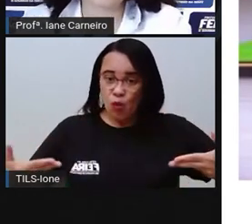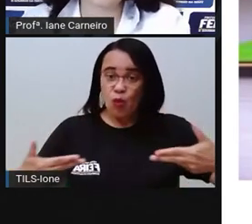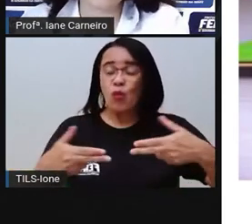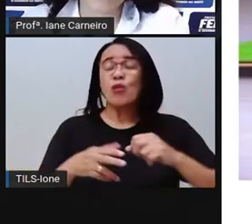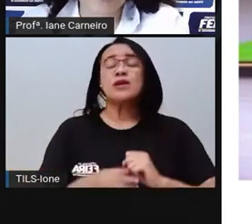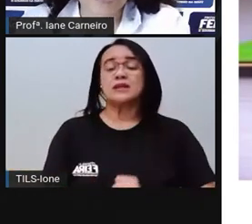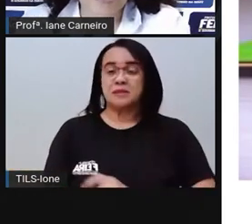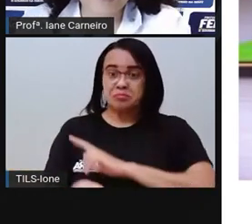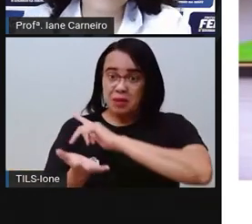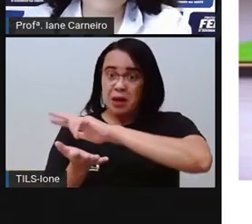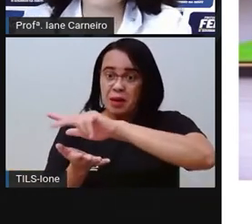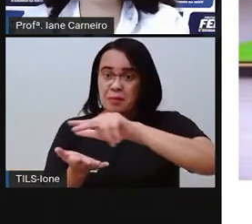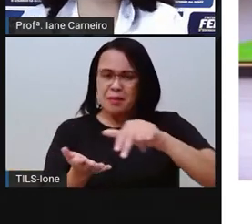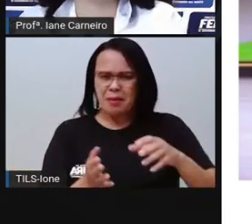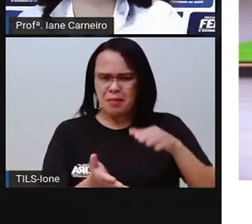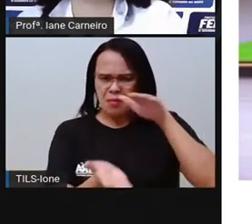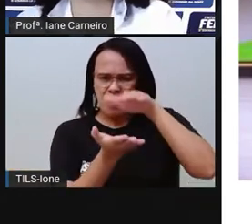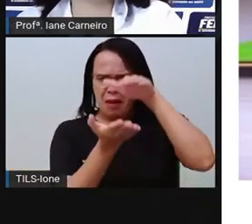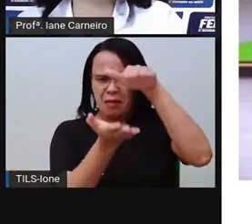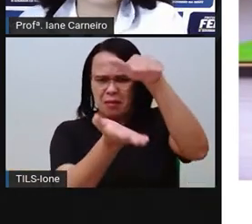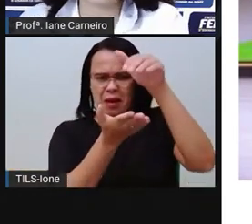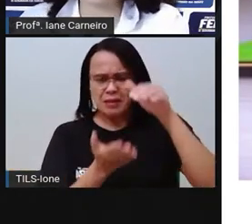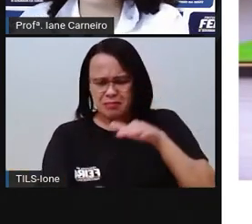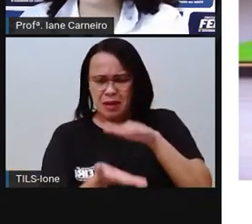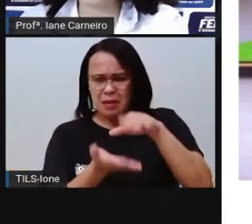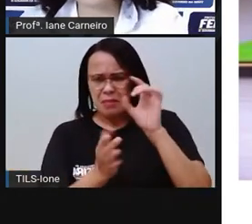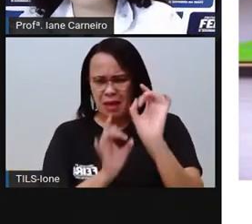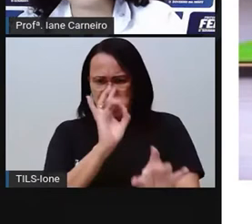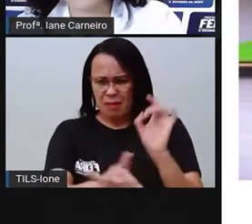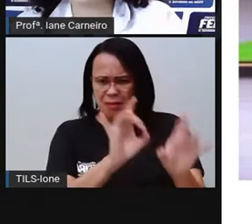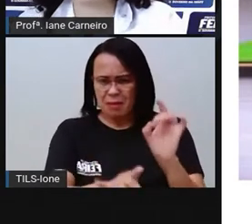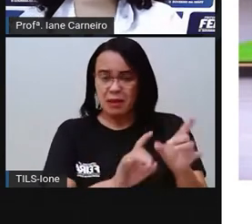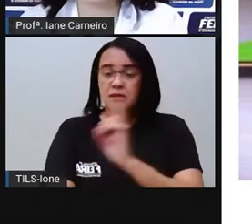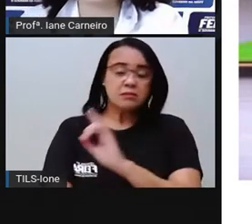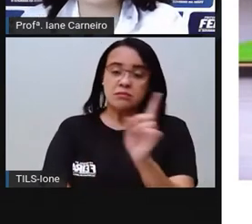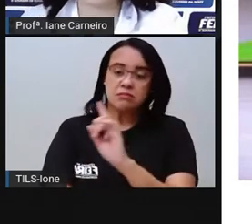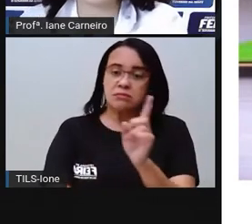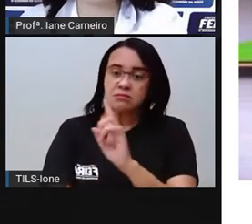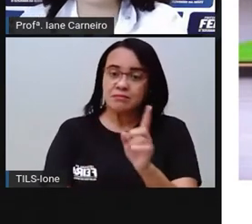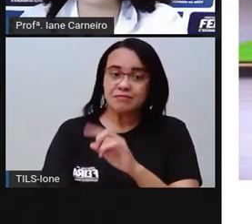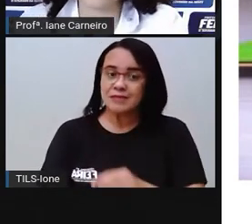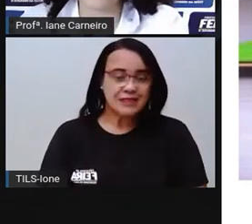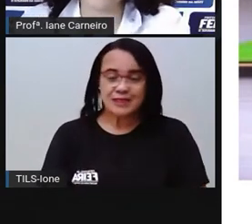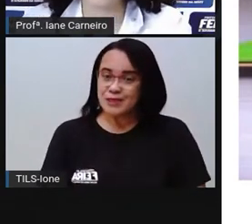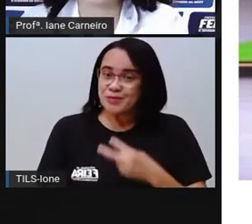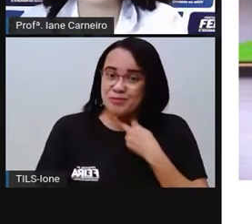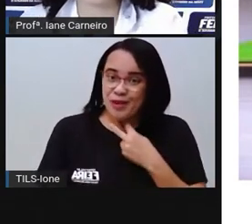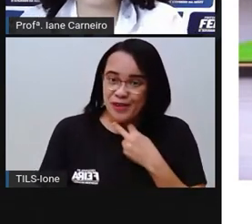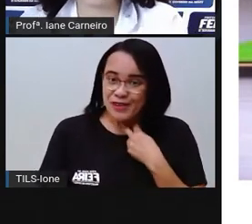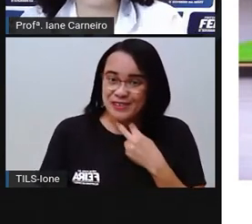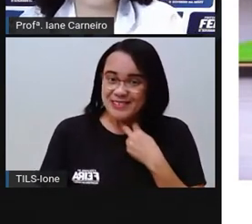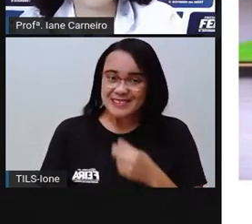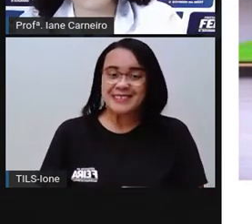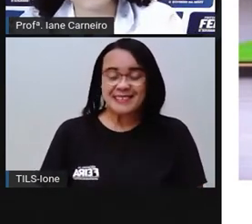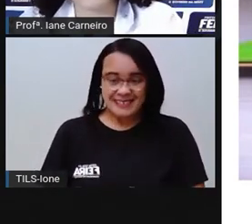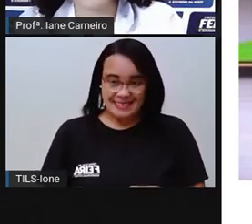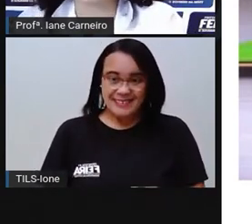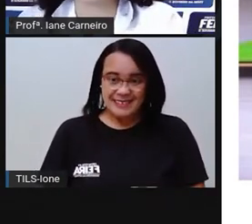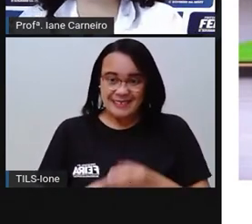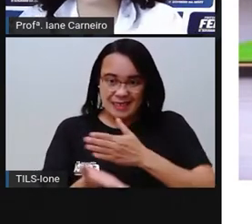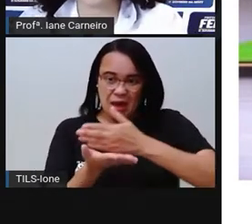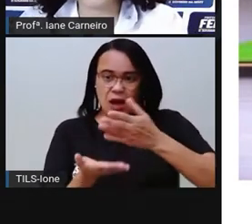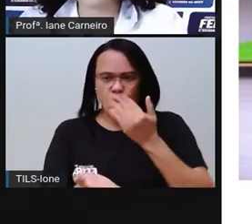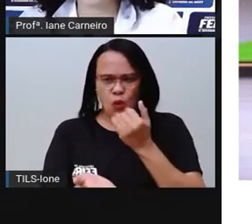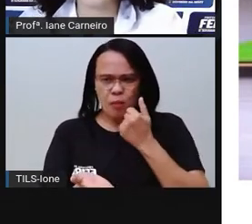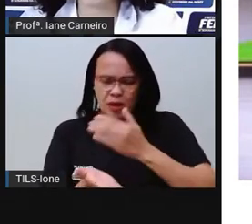deixar acumular, né? Então é não deixar comida na pia, resto de comida na pia de noite, porque tem bichinhos que